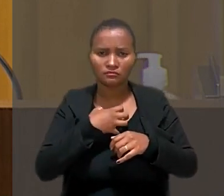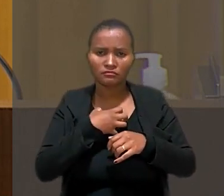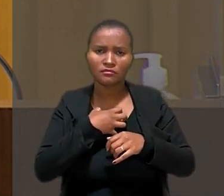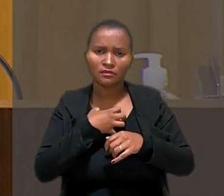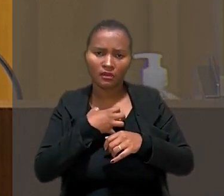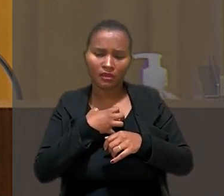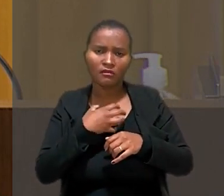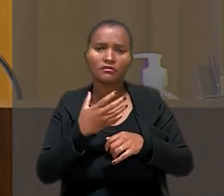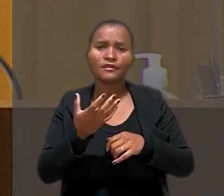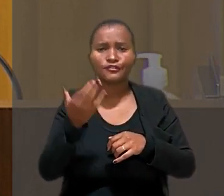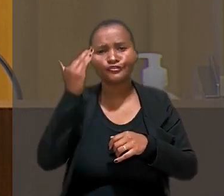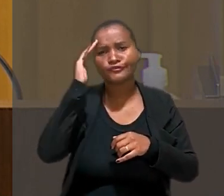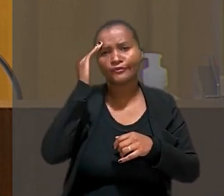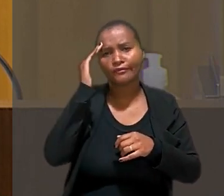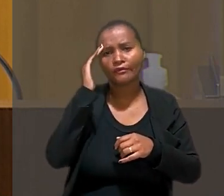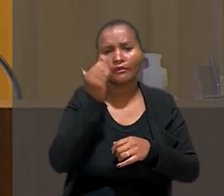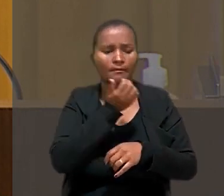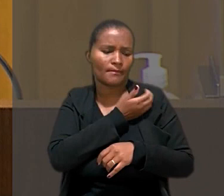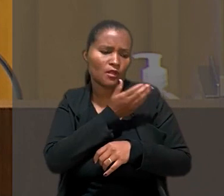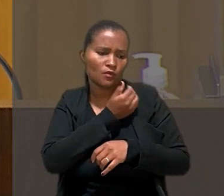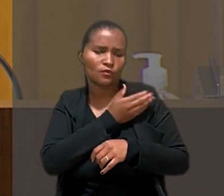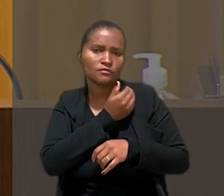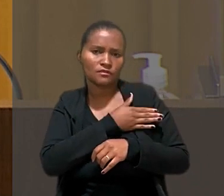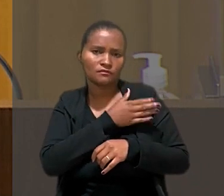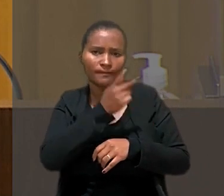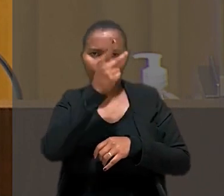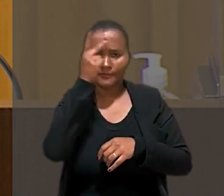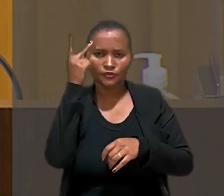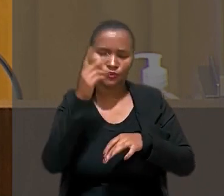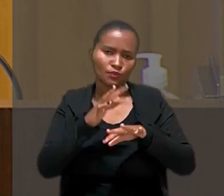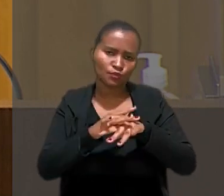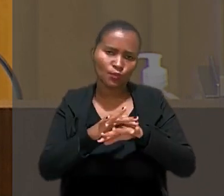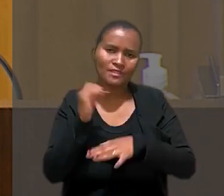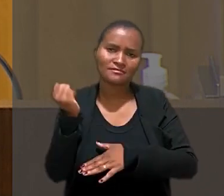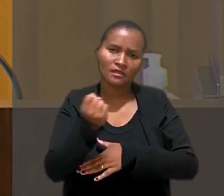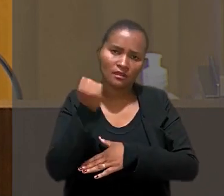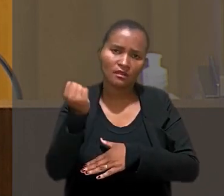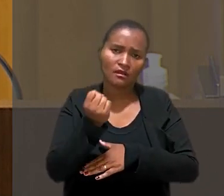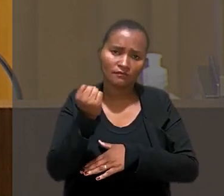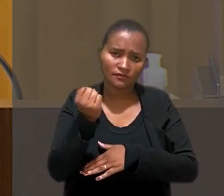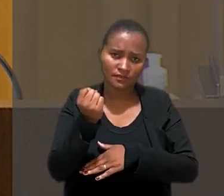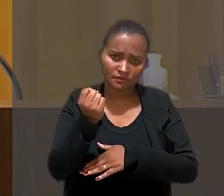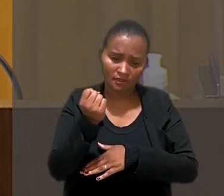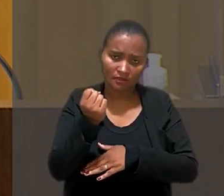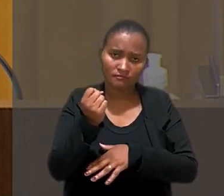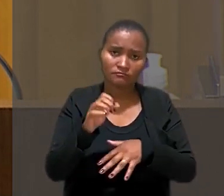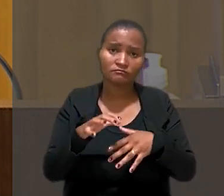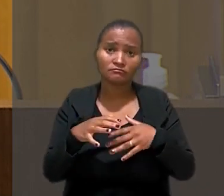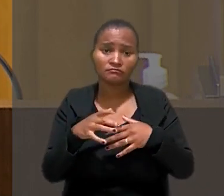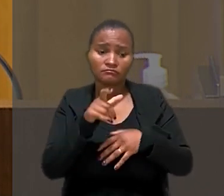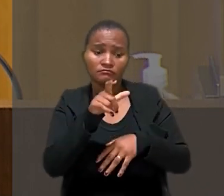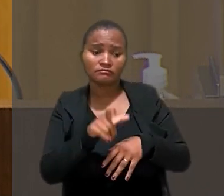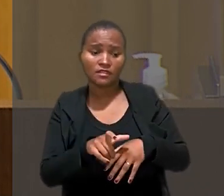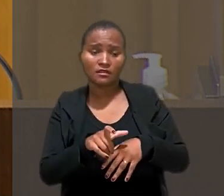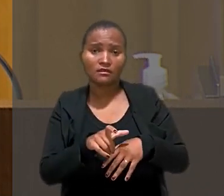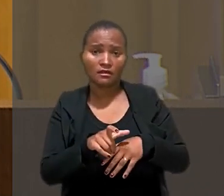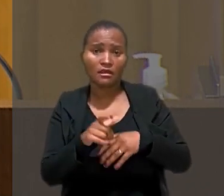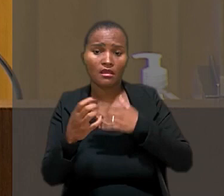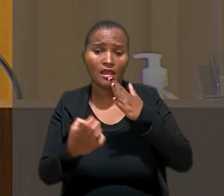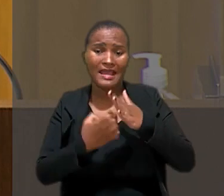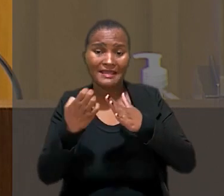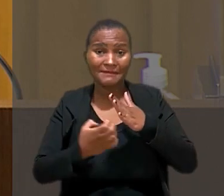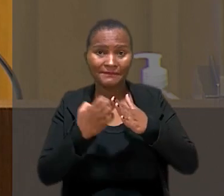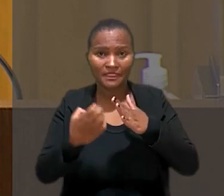presumir discriminatória a dispensa do empregado portador de doença grave que causa estigma ou preconceito, passando a recair sobre o